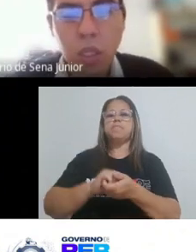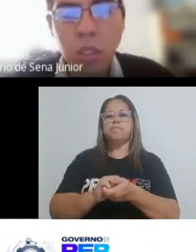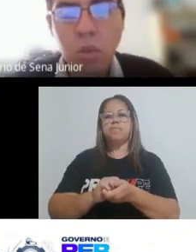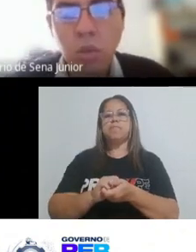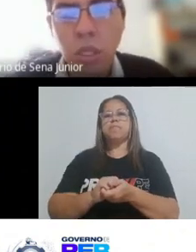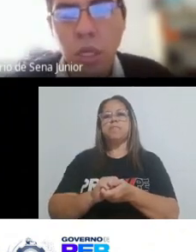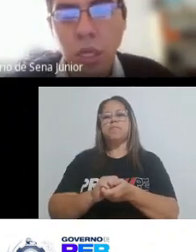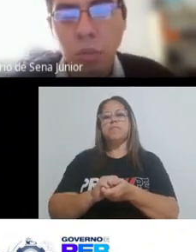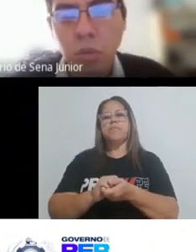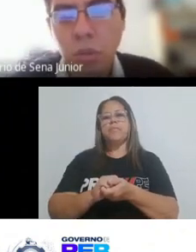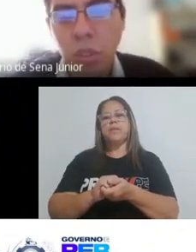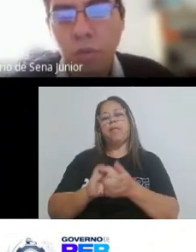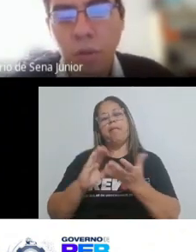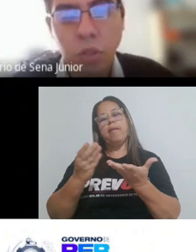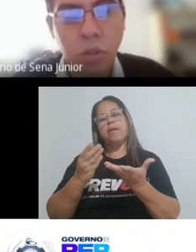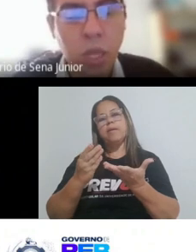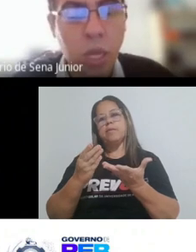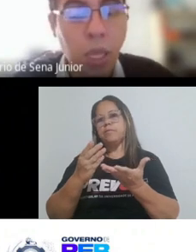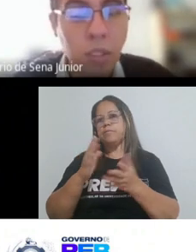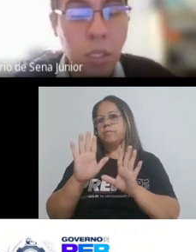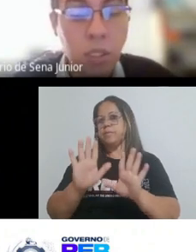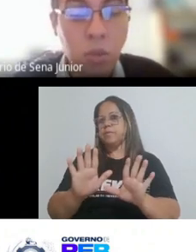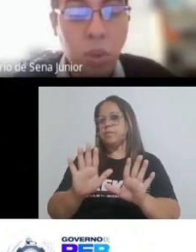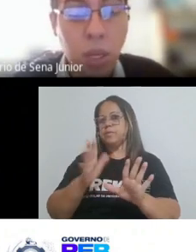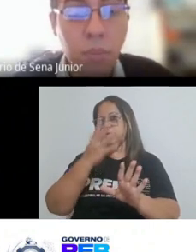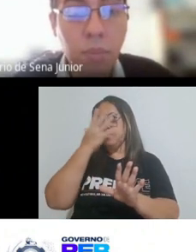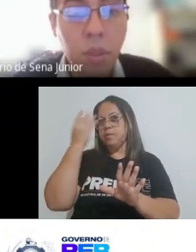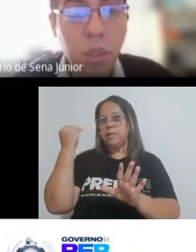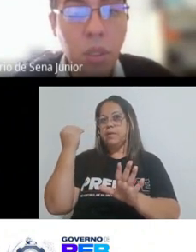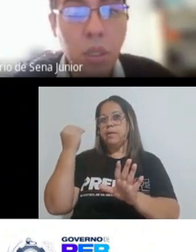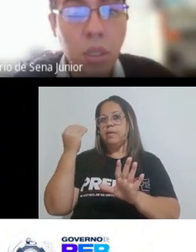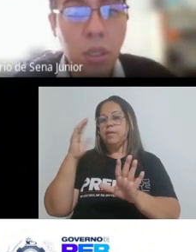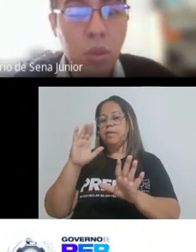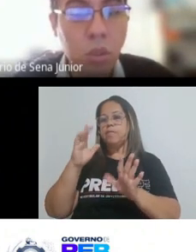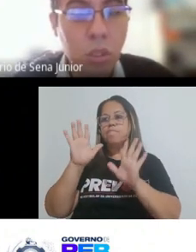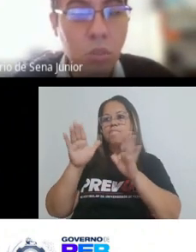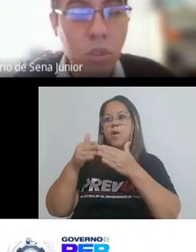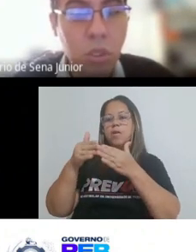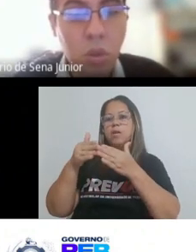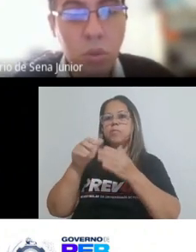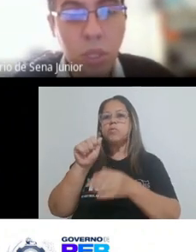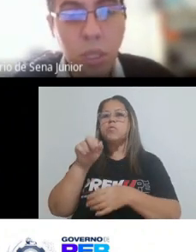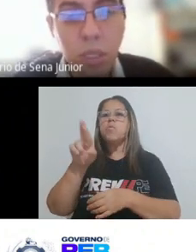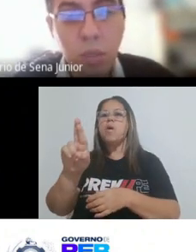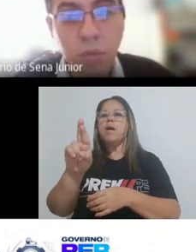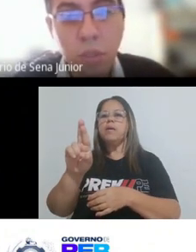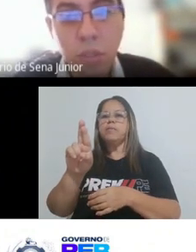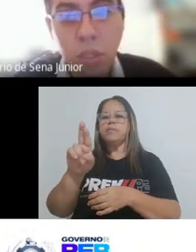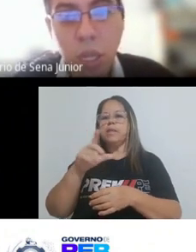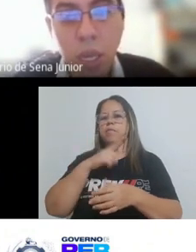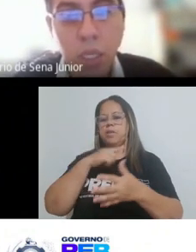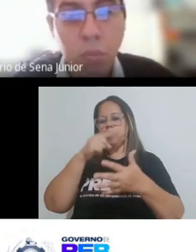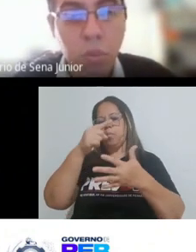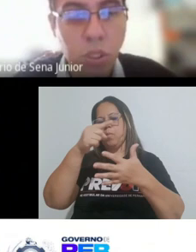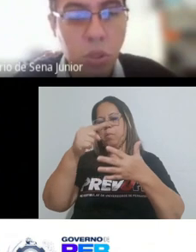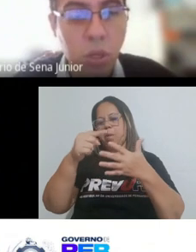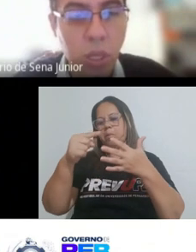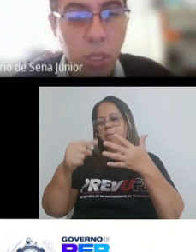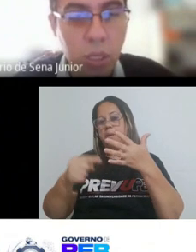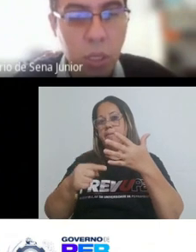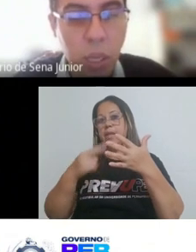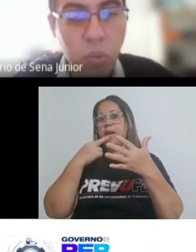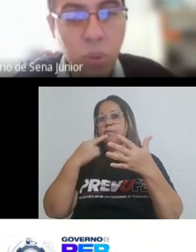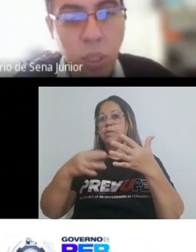Usualmente, desconsideramos os efeitos da resistência do ar. Então, nós temos cinco alternativas. A resposta